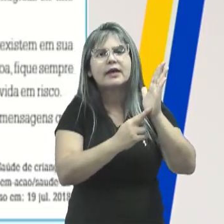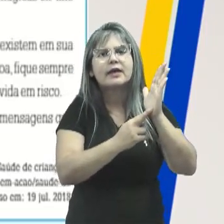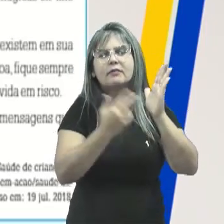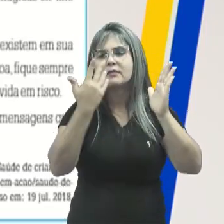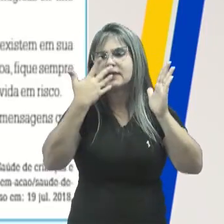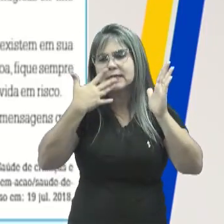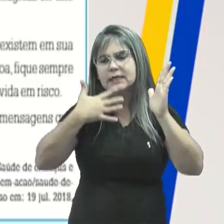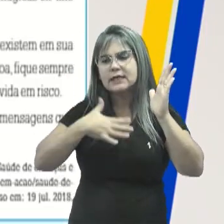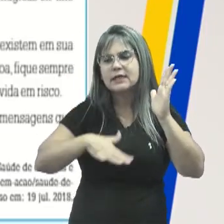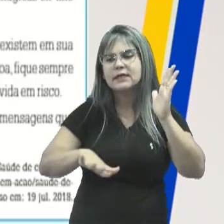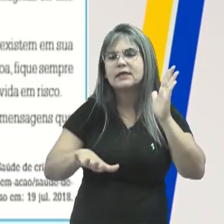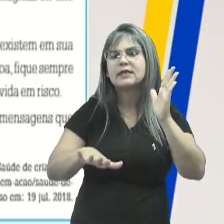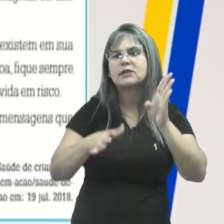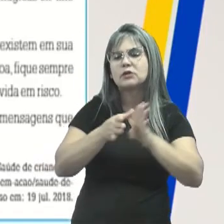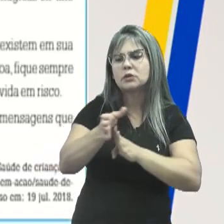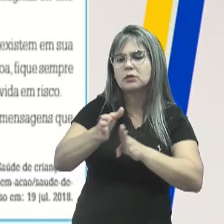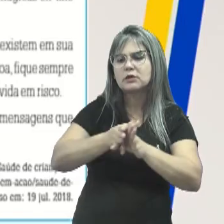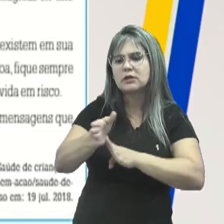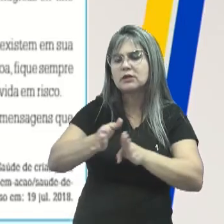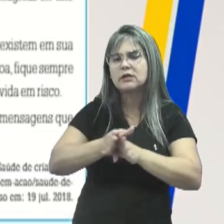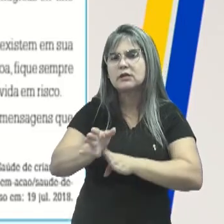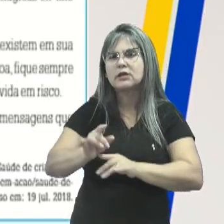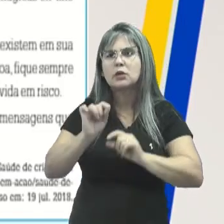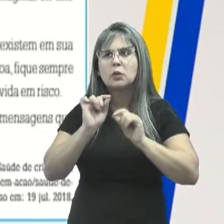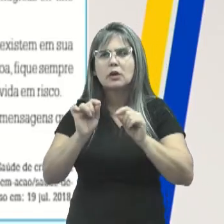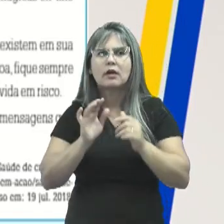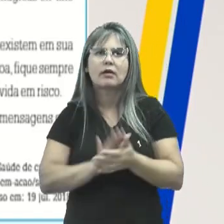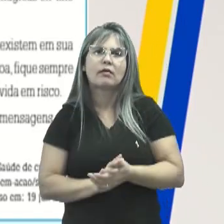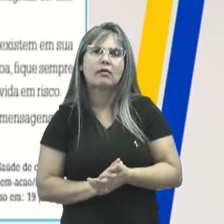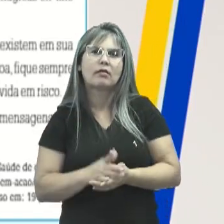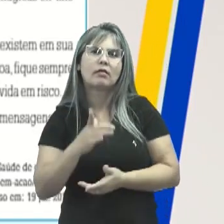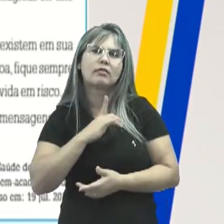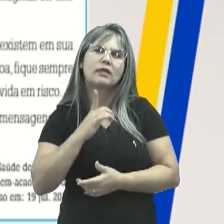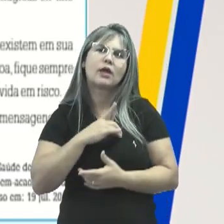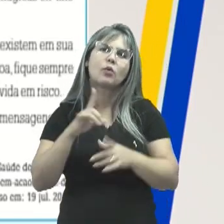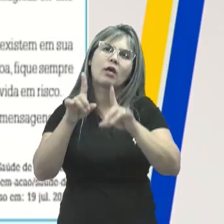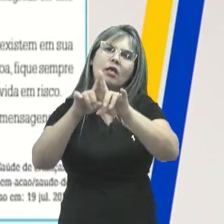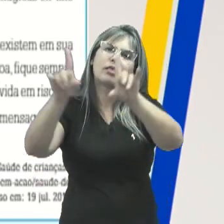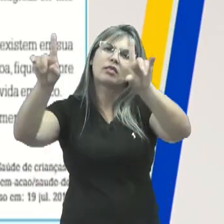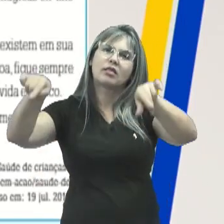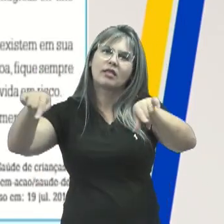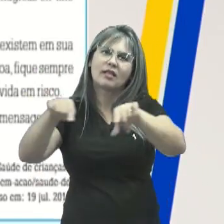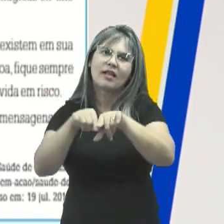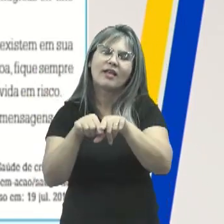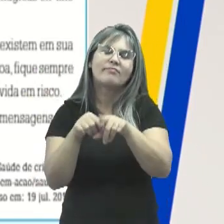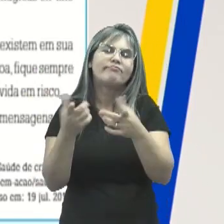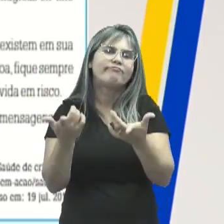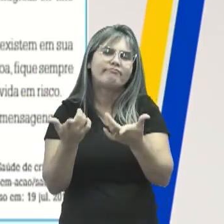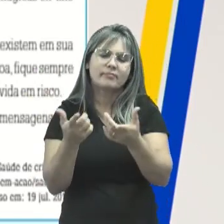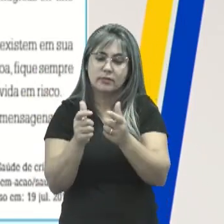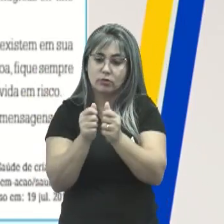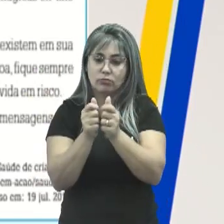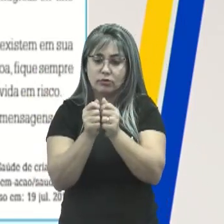telas do mundo digital, tudo é produzido como fantasia. É imaginação